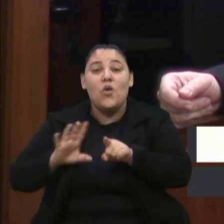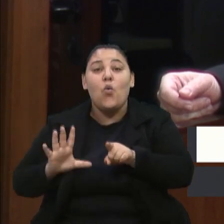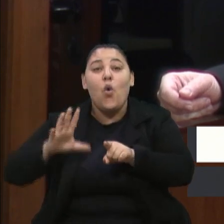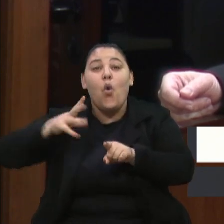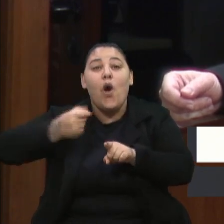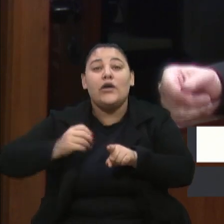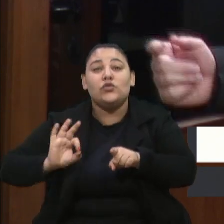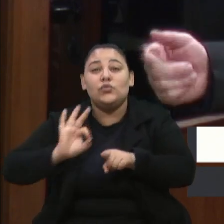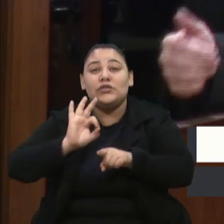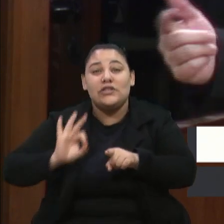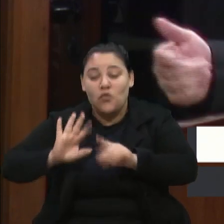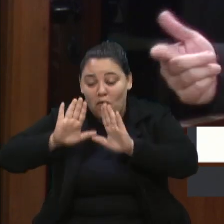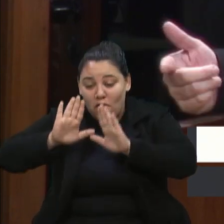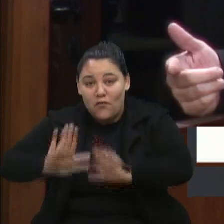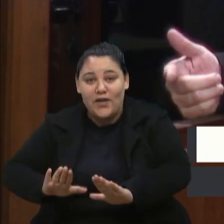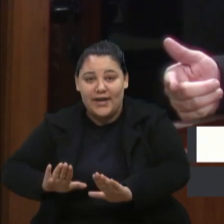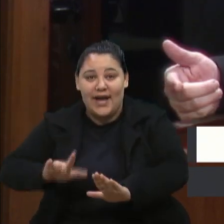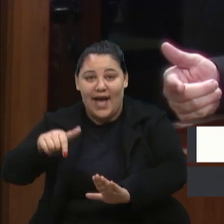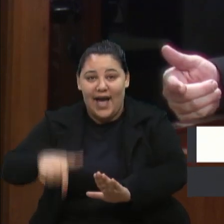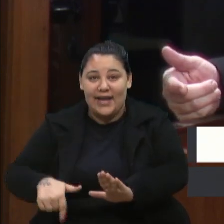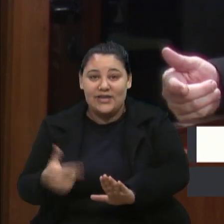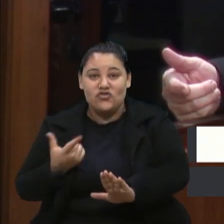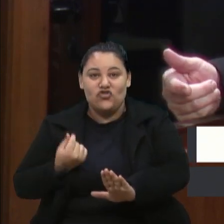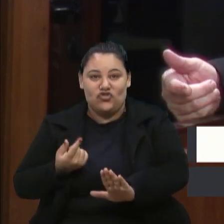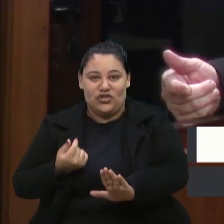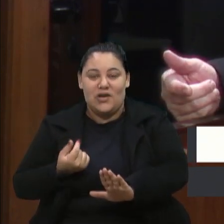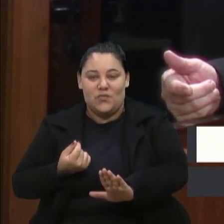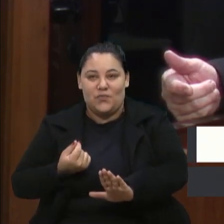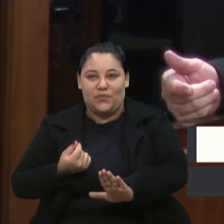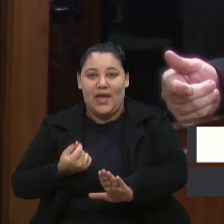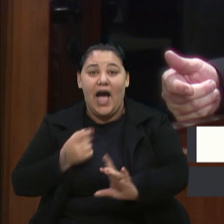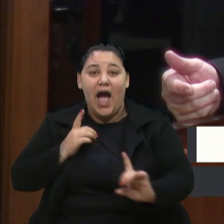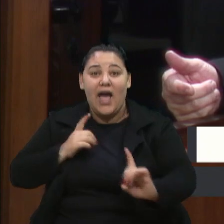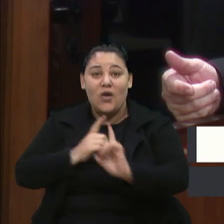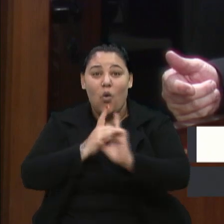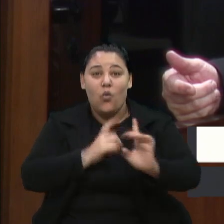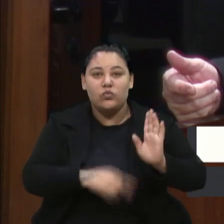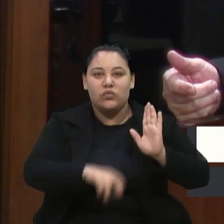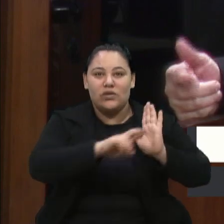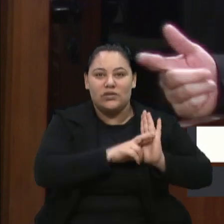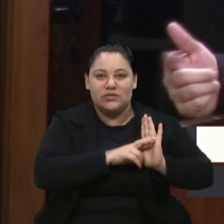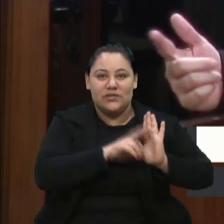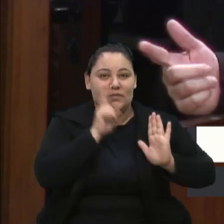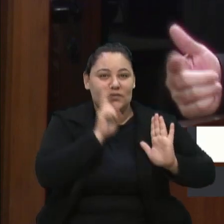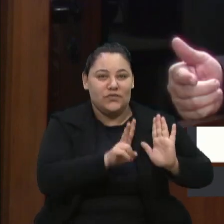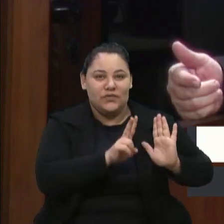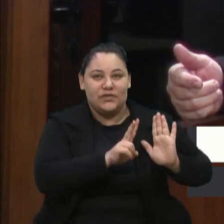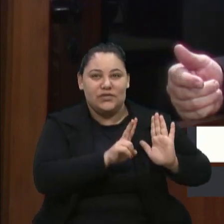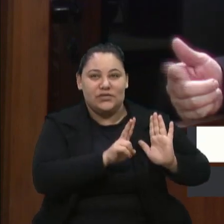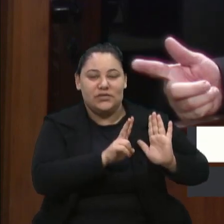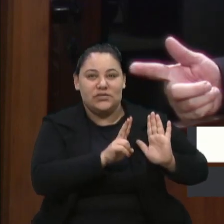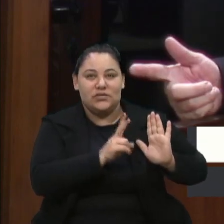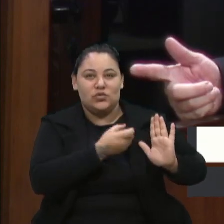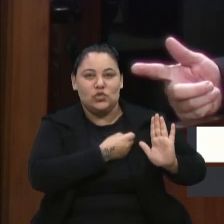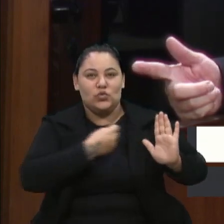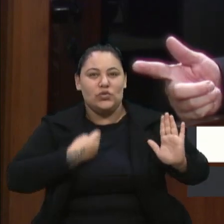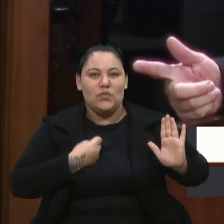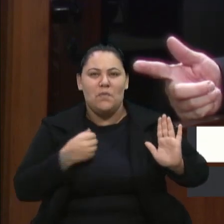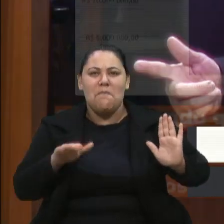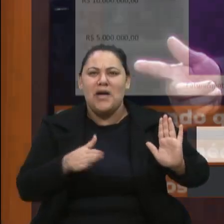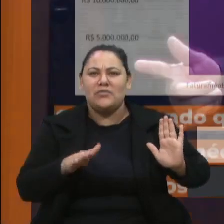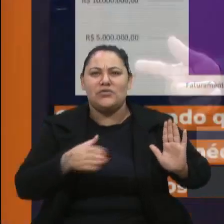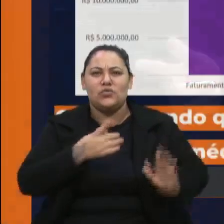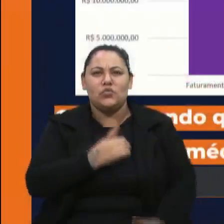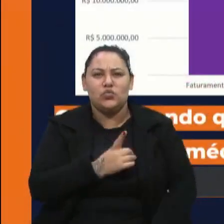ficaria para Caxias do Sul. Então, nós chegamos a um valor, que ali não dá para enxergar, mas deve ser 1